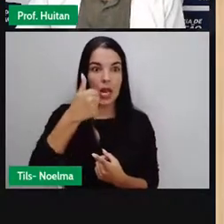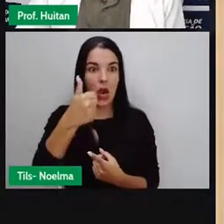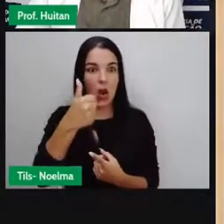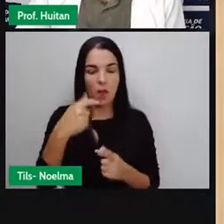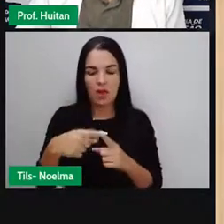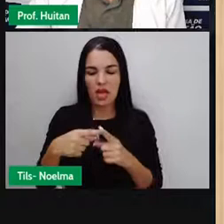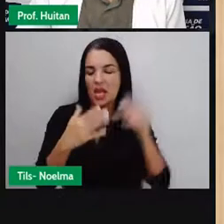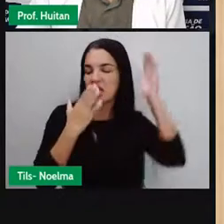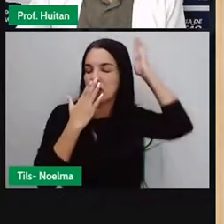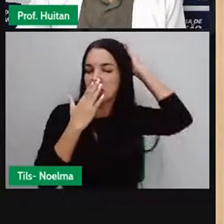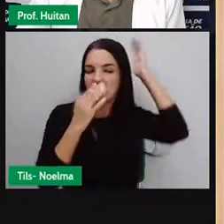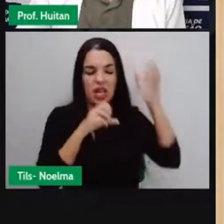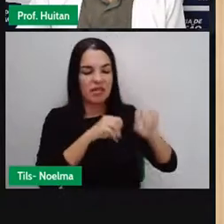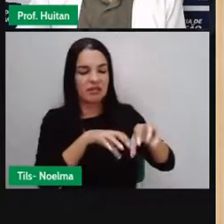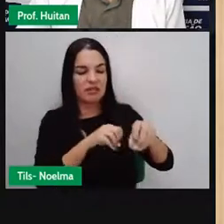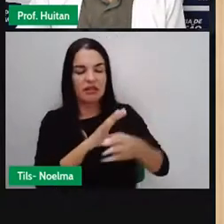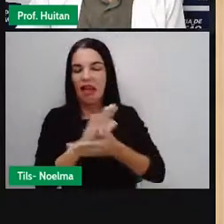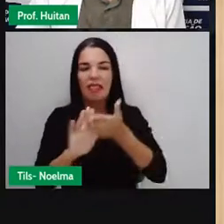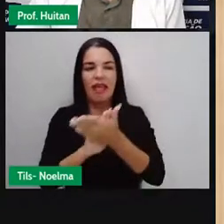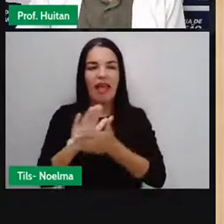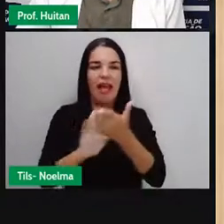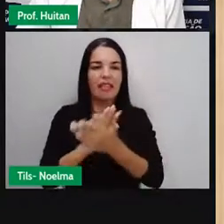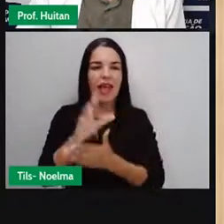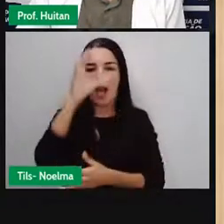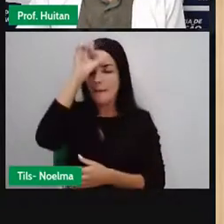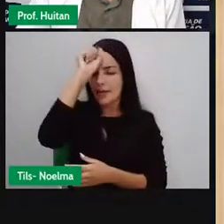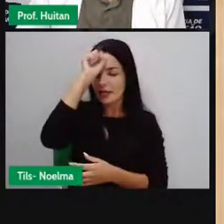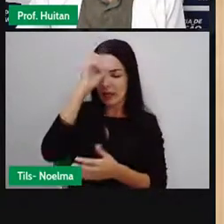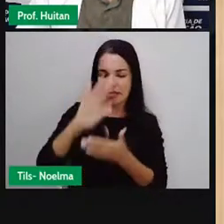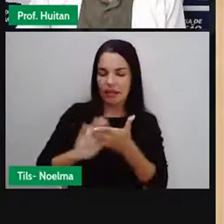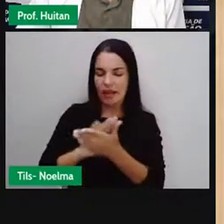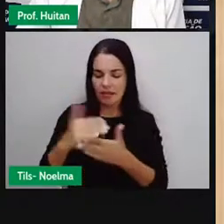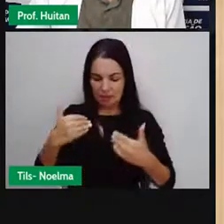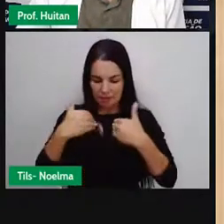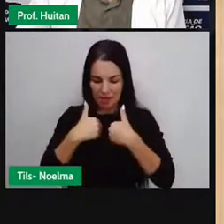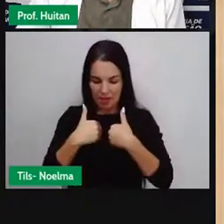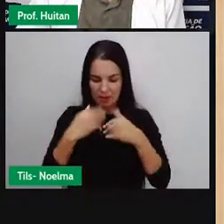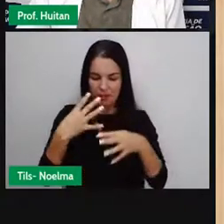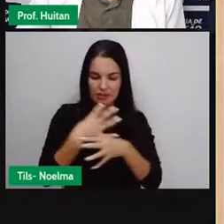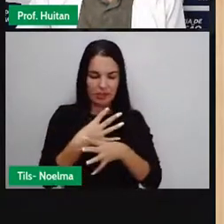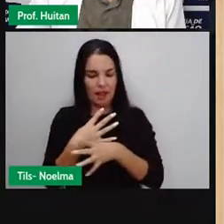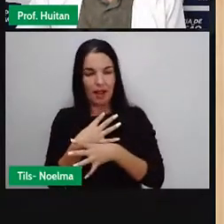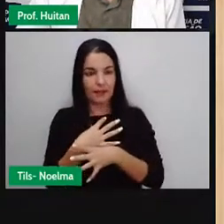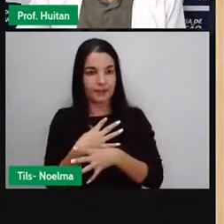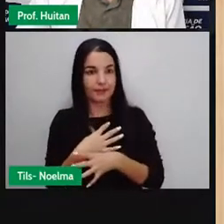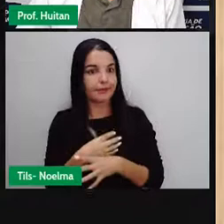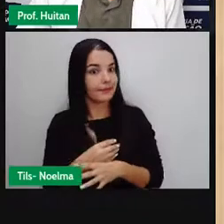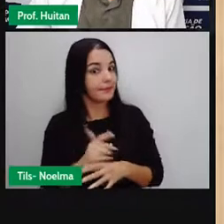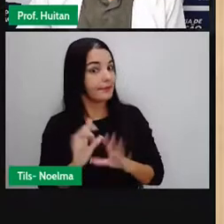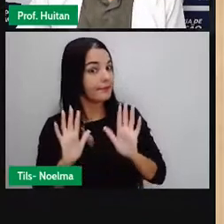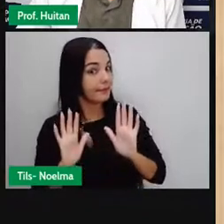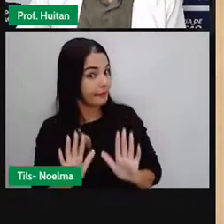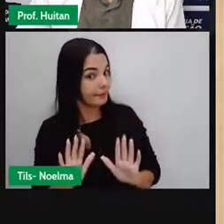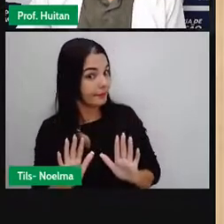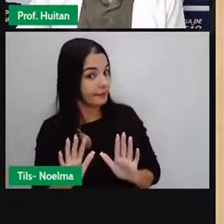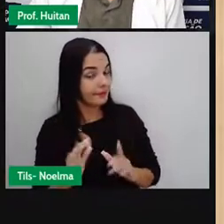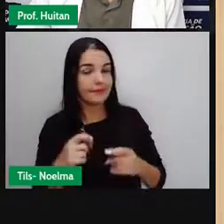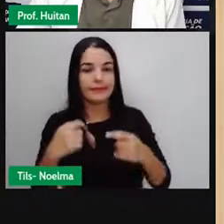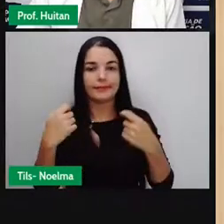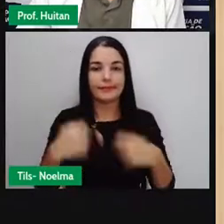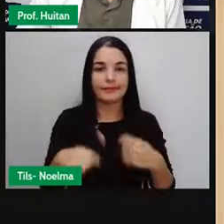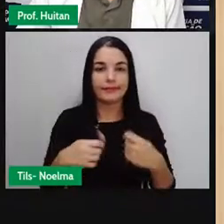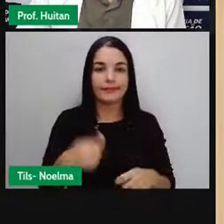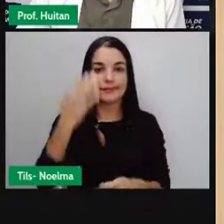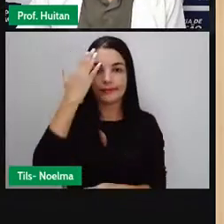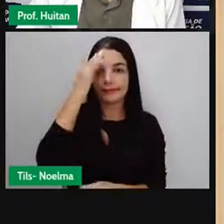não? Será que não podemos aprender a ser mais ecológicos, a ter uma relação com a natureza da mesma forma que os